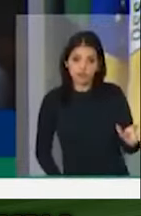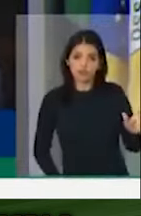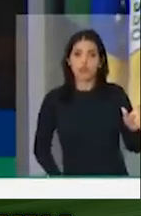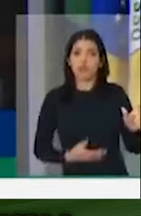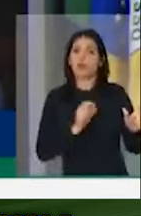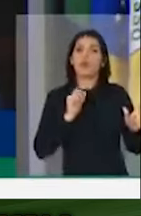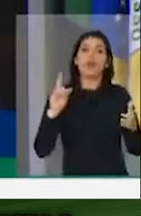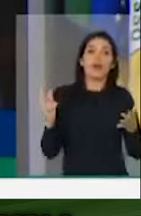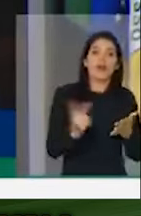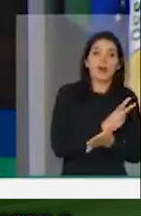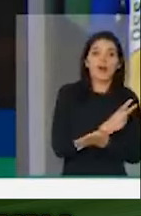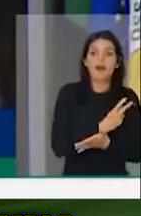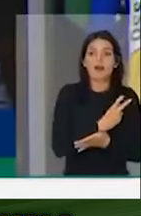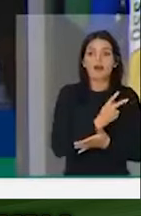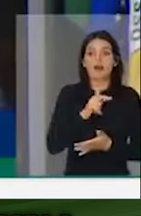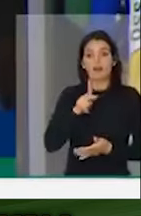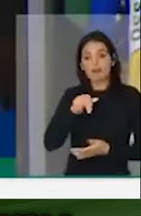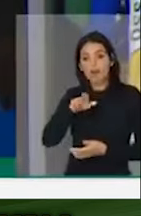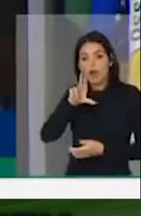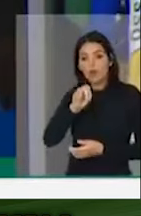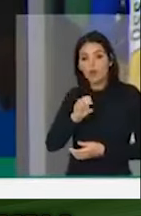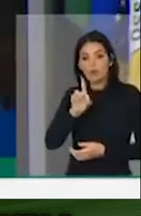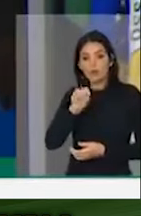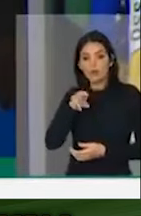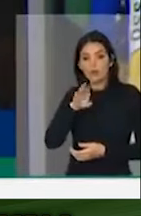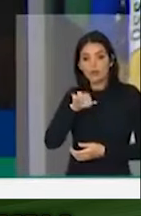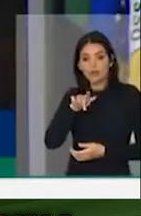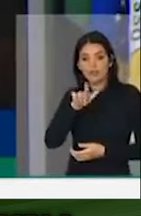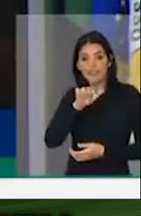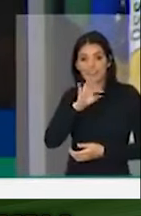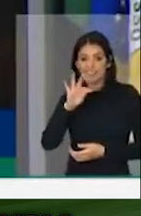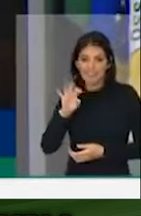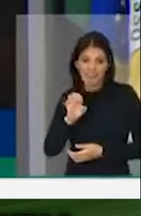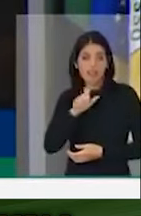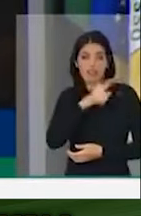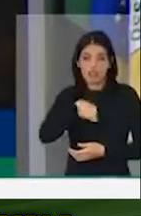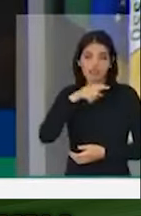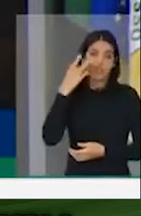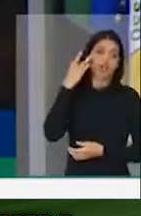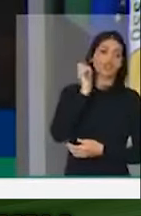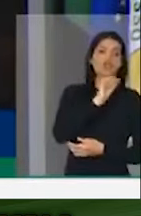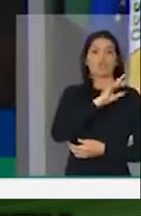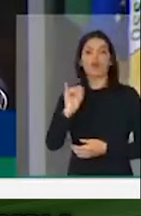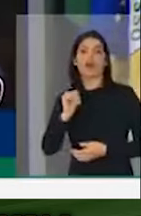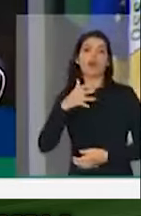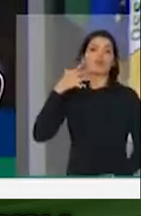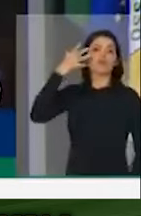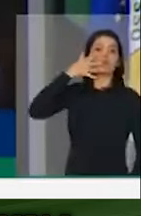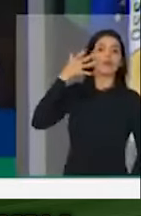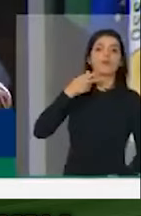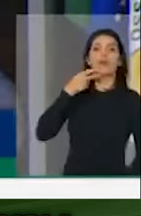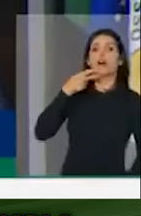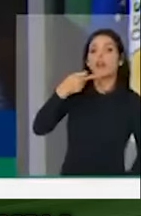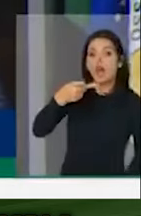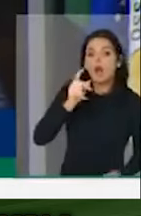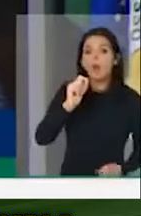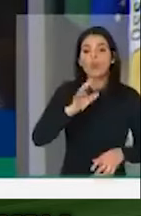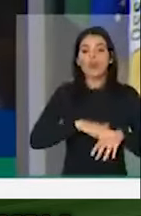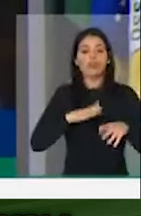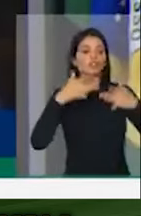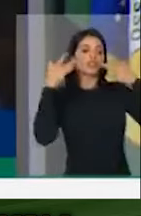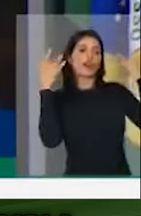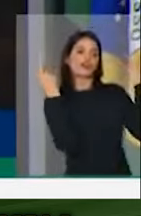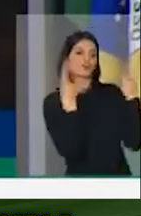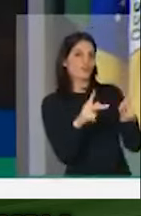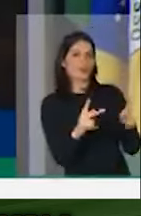trazido pelo senhor Paulo Dominguete, Luiz Paulo Dominguete, porque eles achavam que ele ia para lá para fazer o teatro